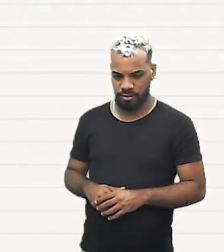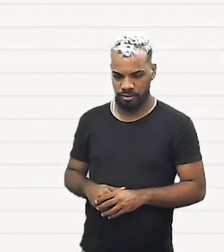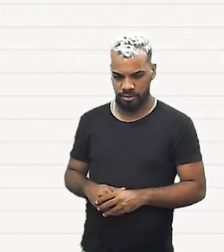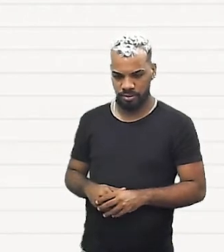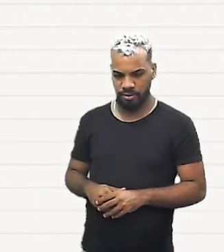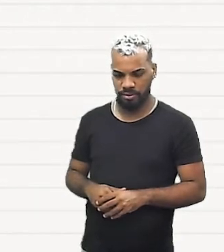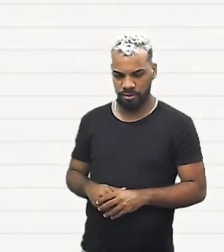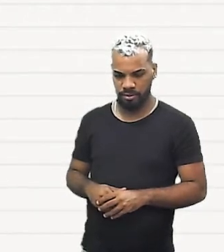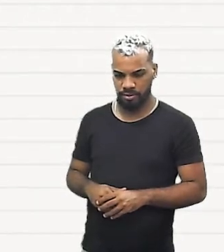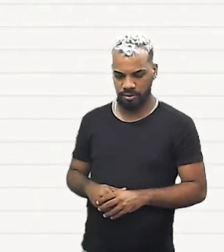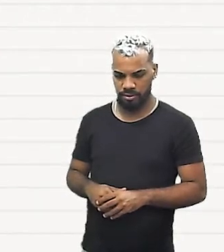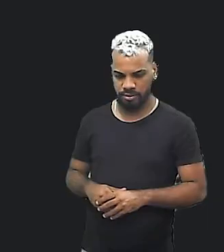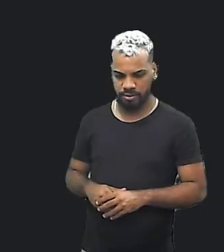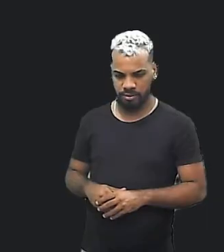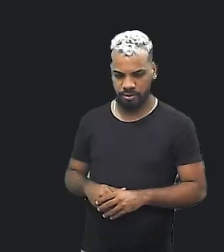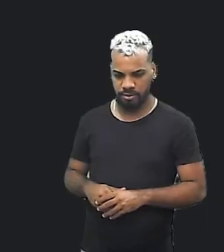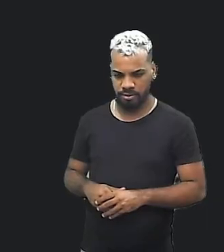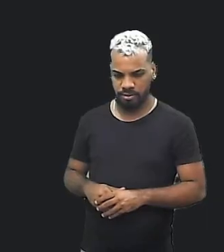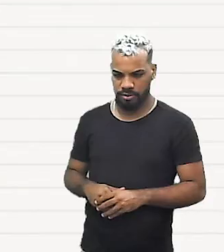vai formar álcool